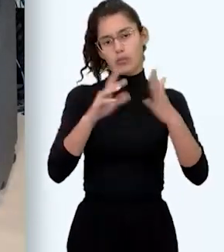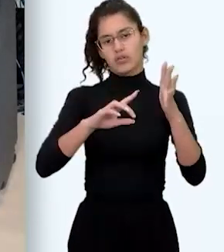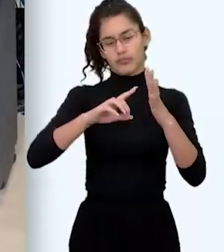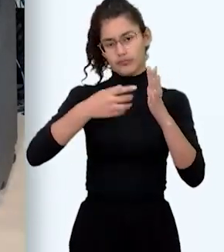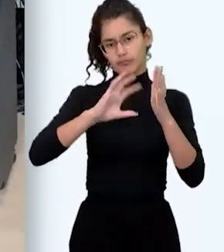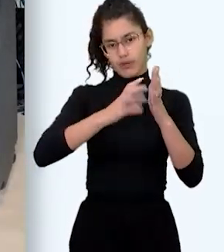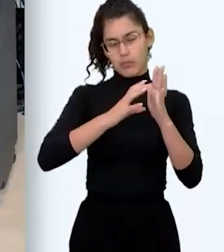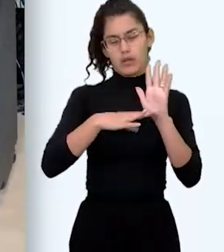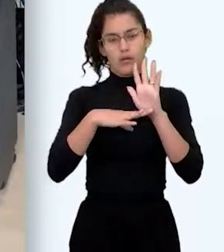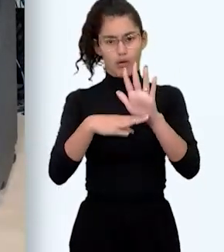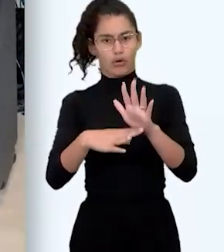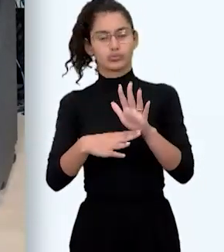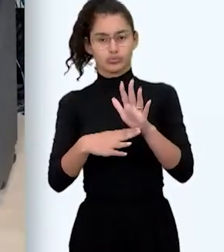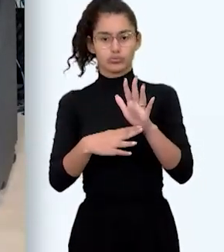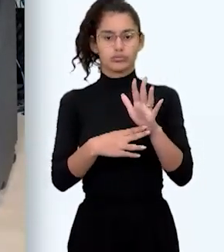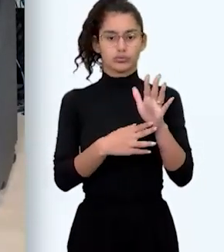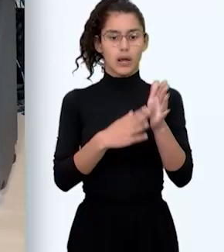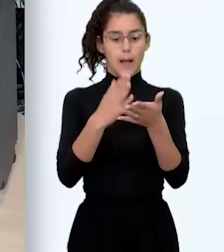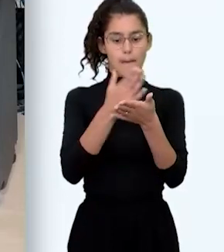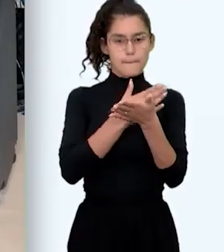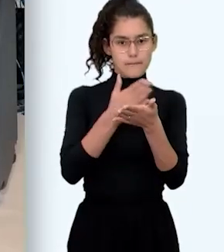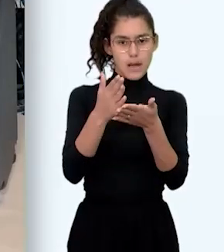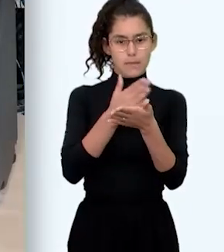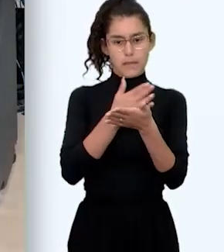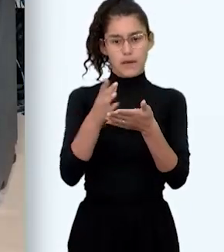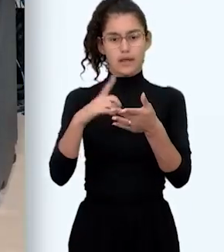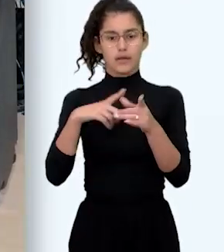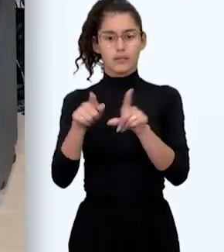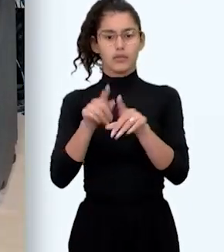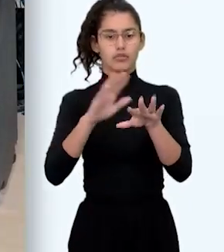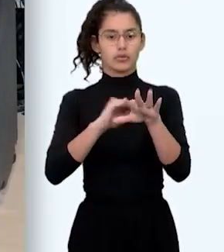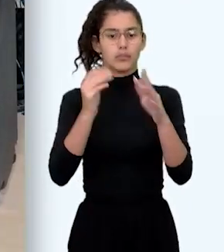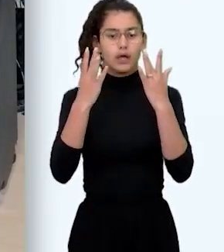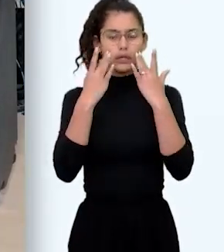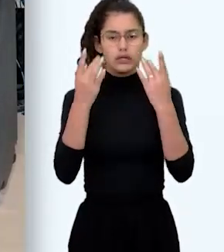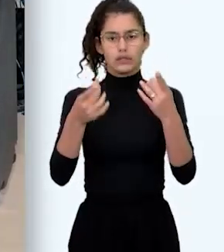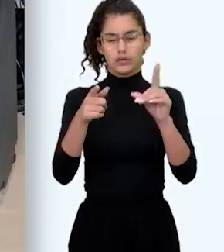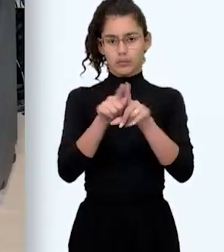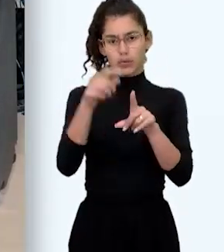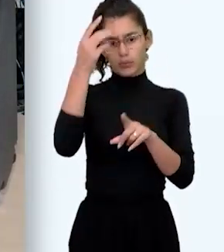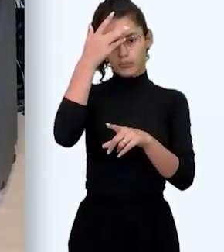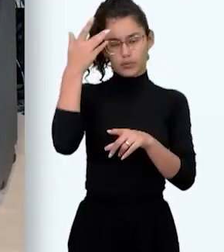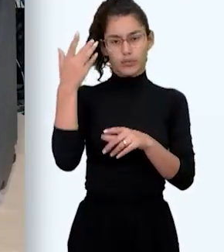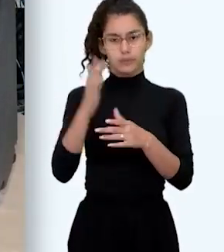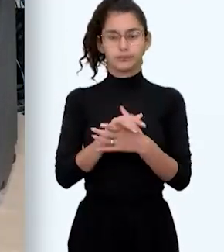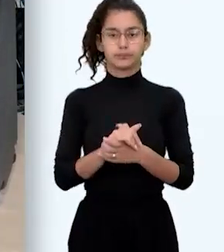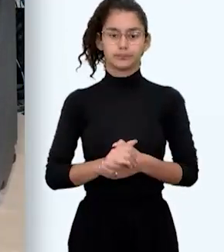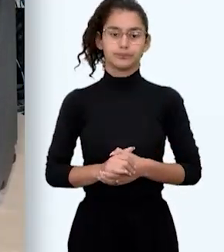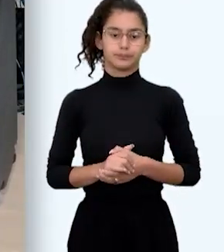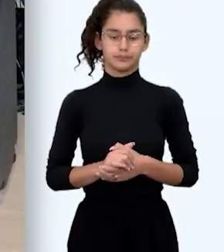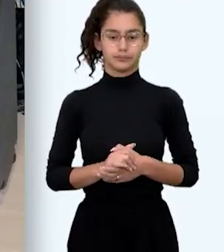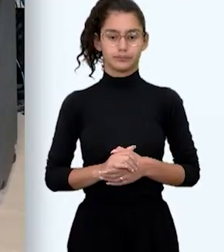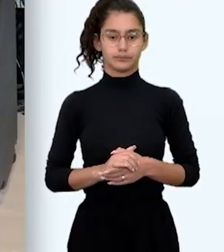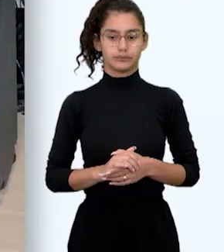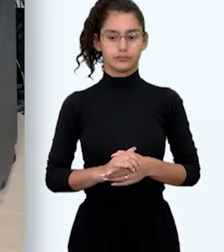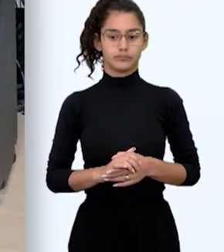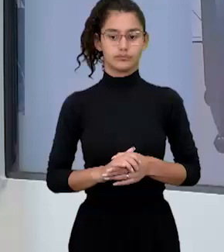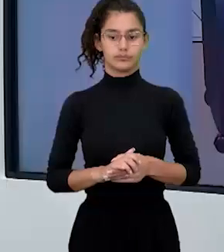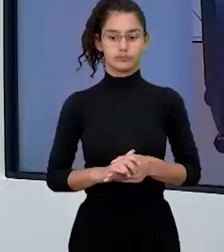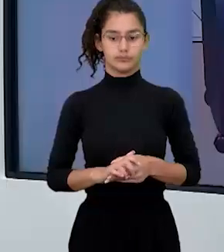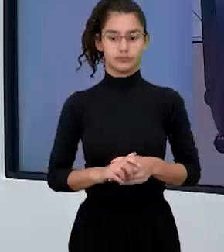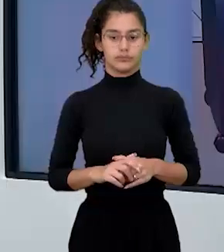que te possibilitam a direcionar e a chamar a atenção do pessoal em cima disso. Né?